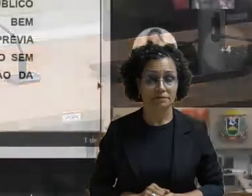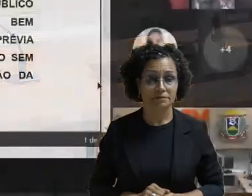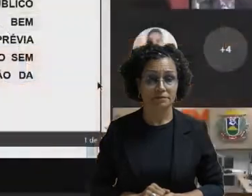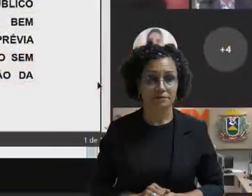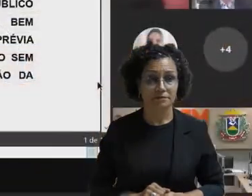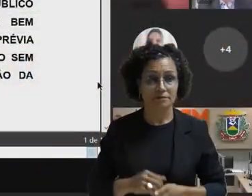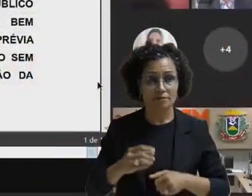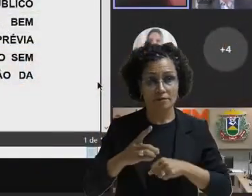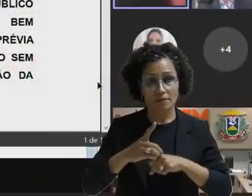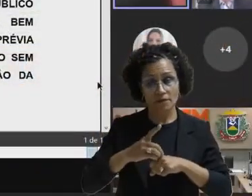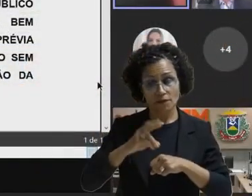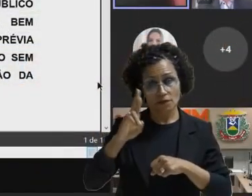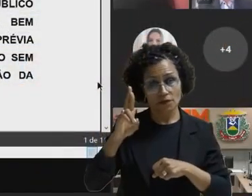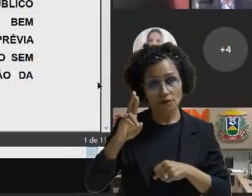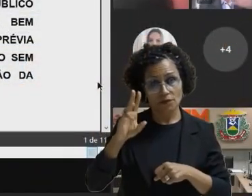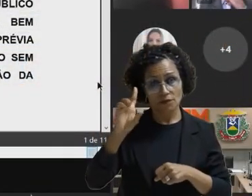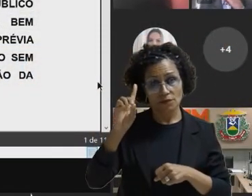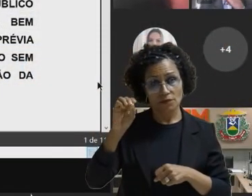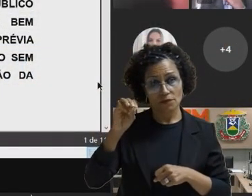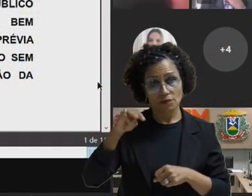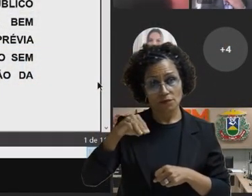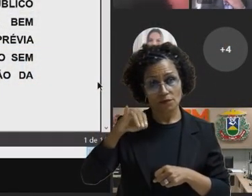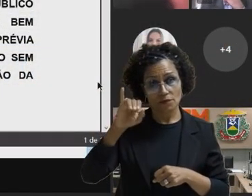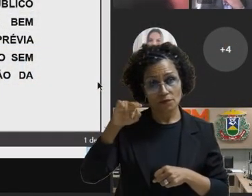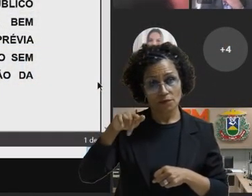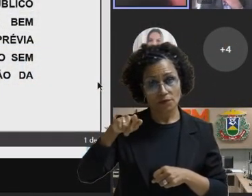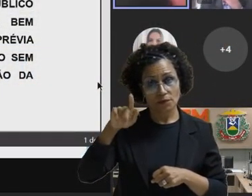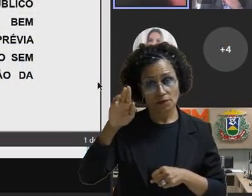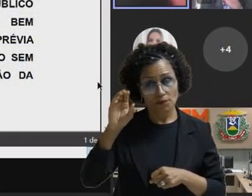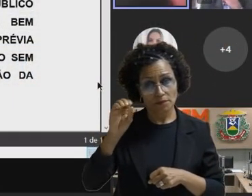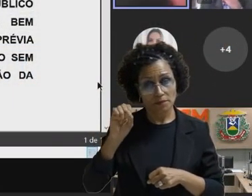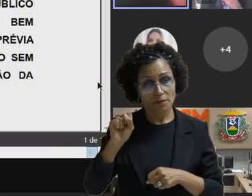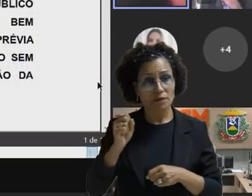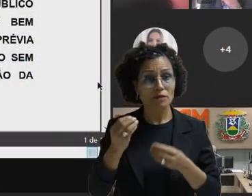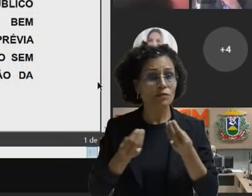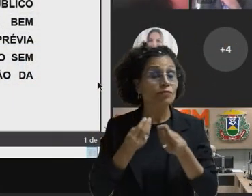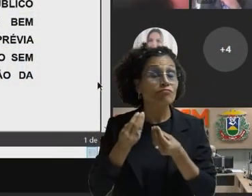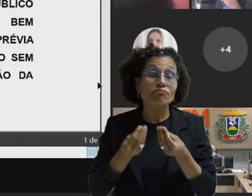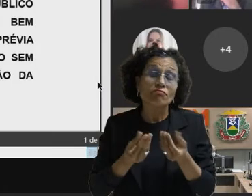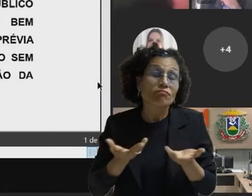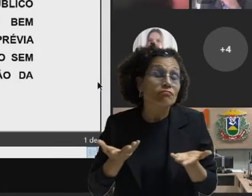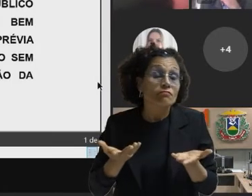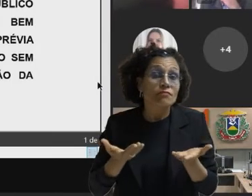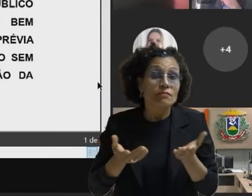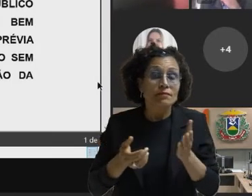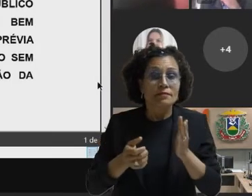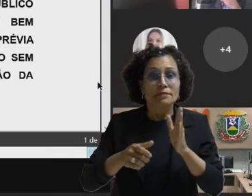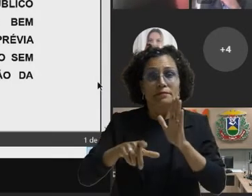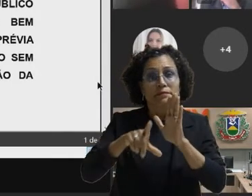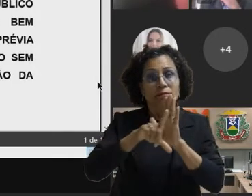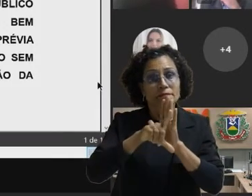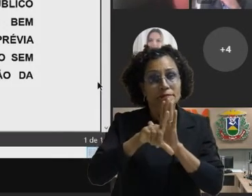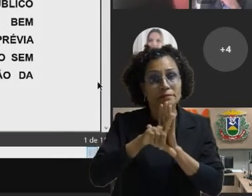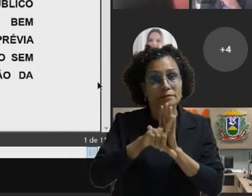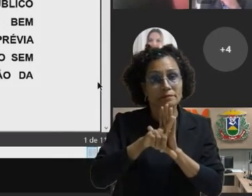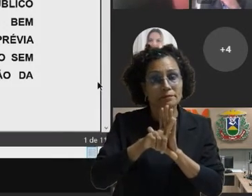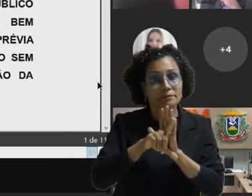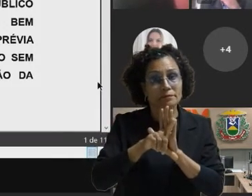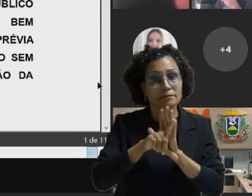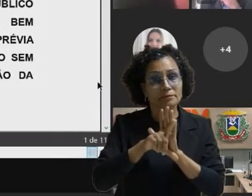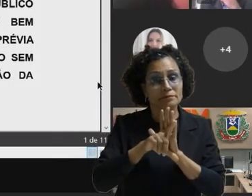Bom, primeiro que a questão da lei trata-se de uma lei de efeito